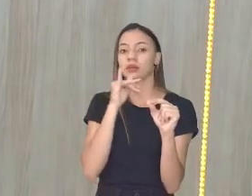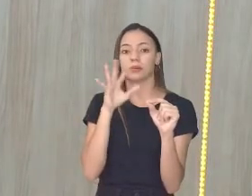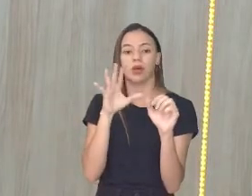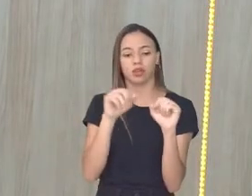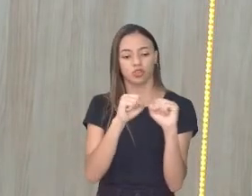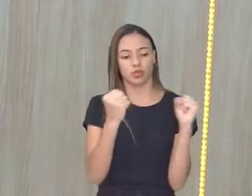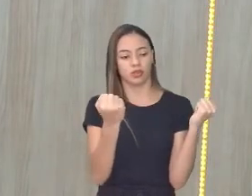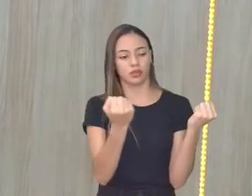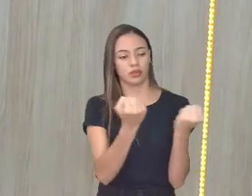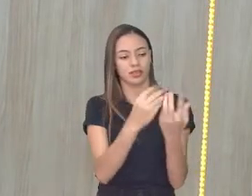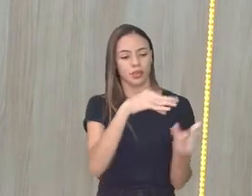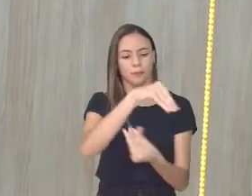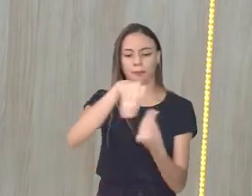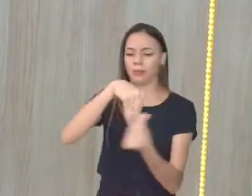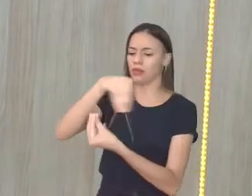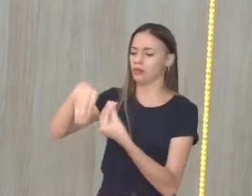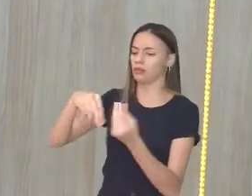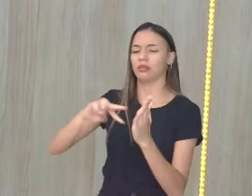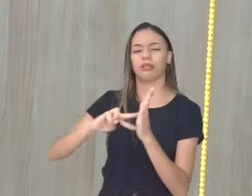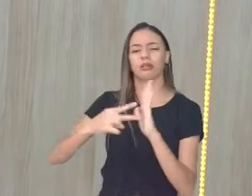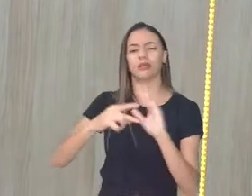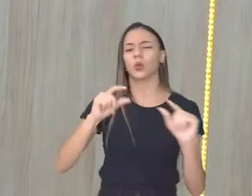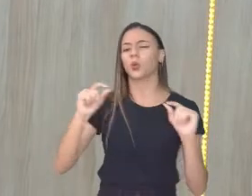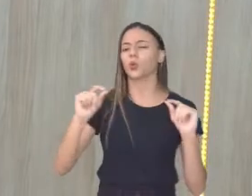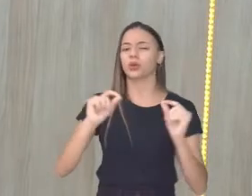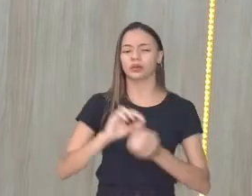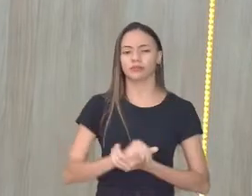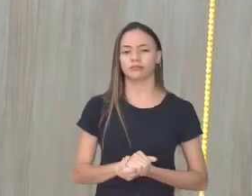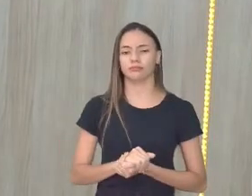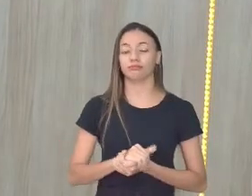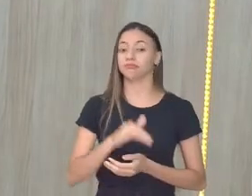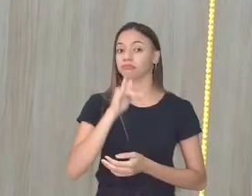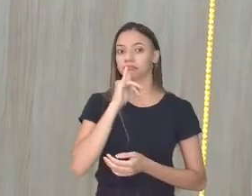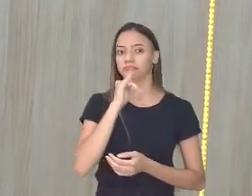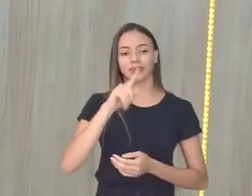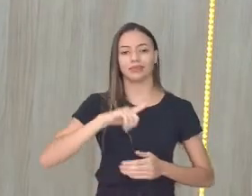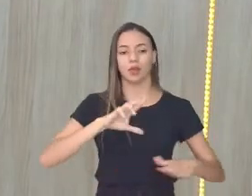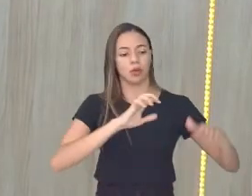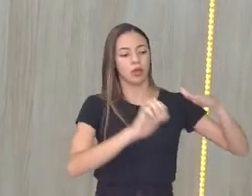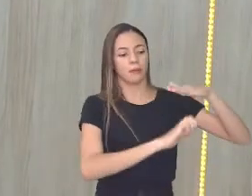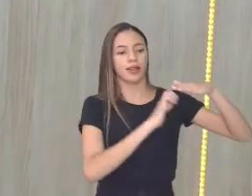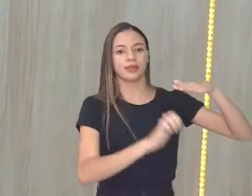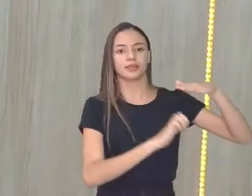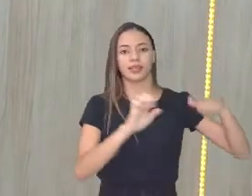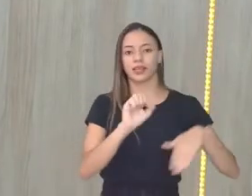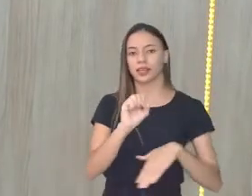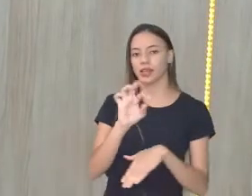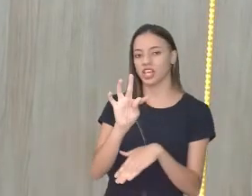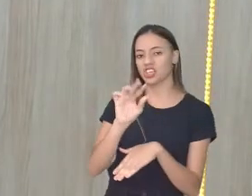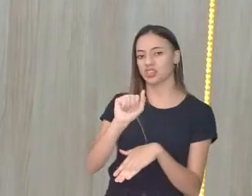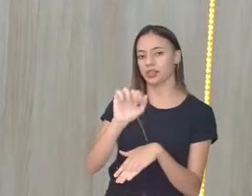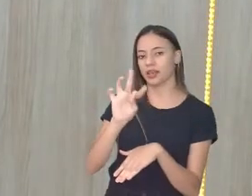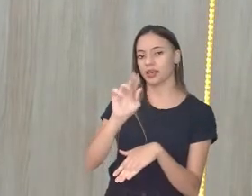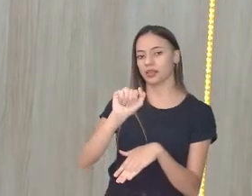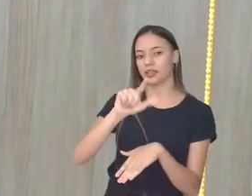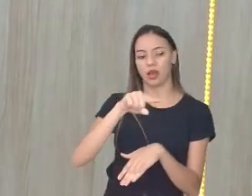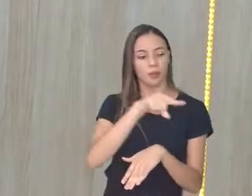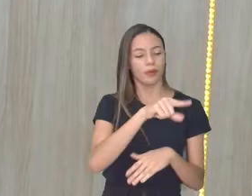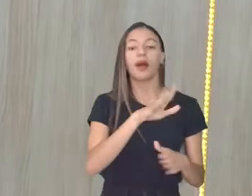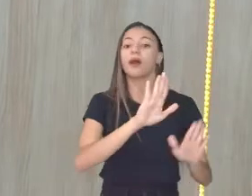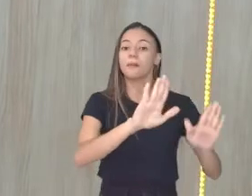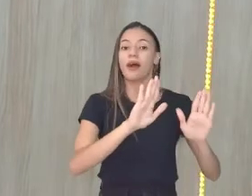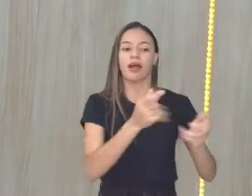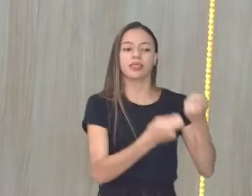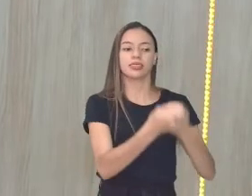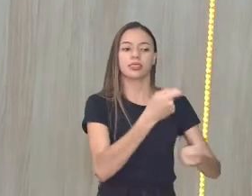sociedade mista, certo? Que é quando você tem uma empresa estatal, mas que ela cede parte da administração